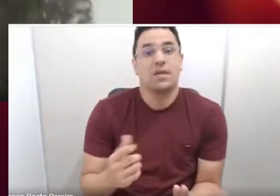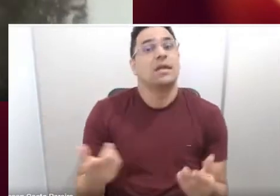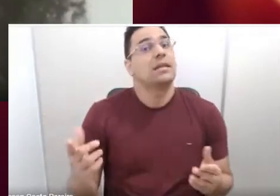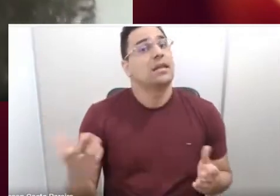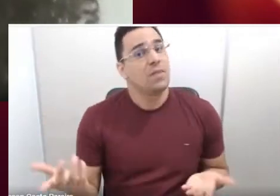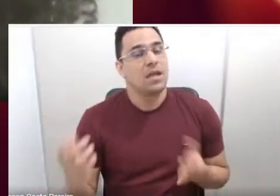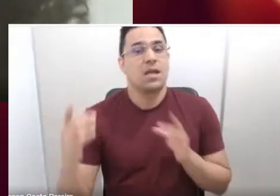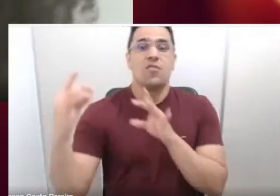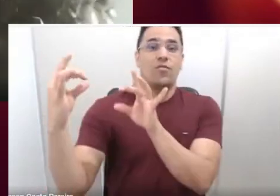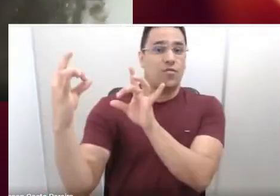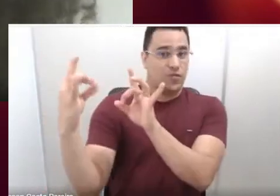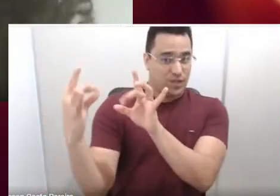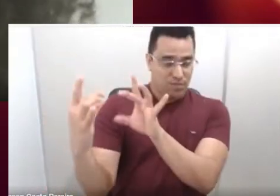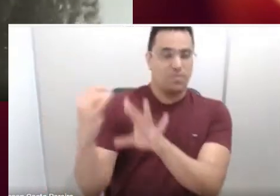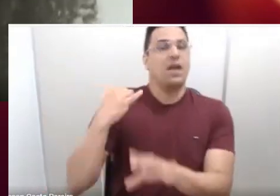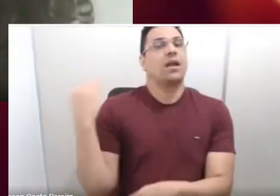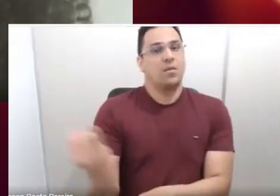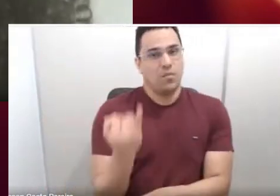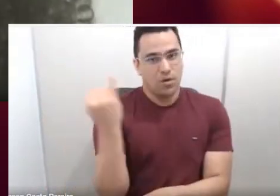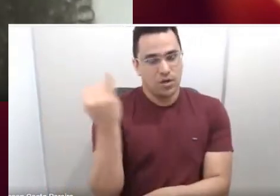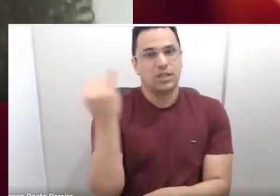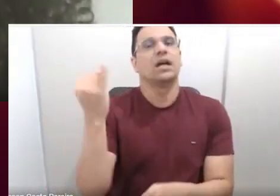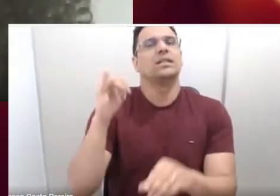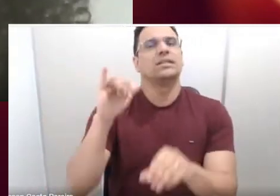construindo, né, todas essas estratégias